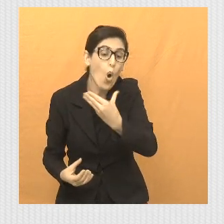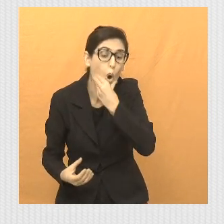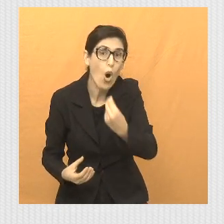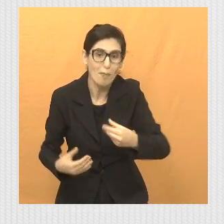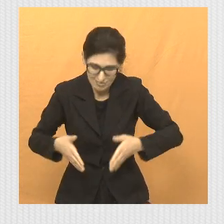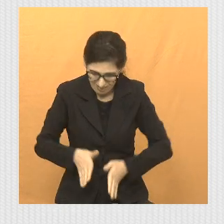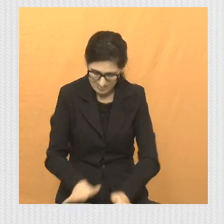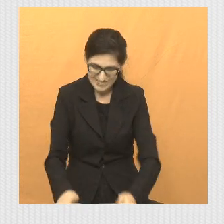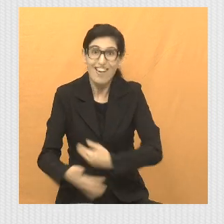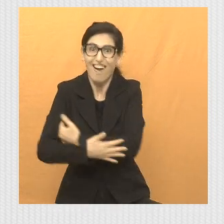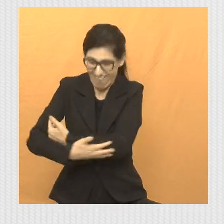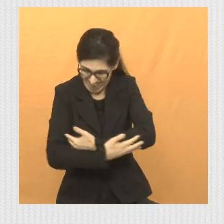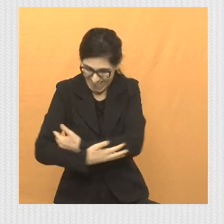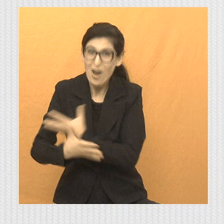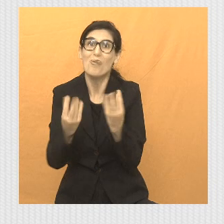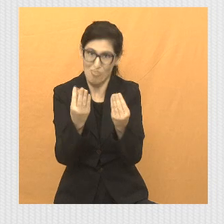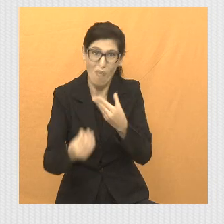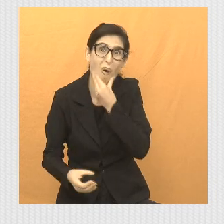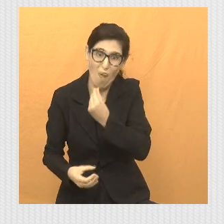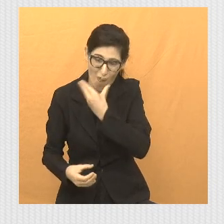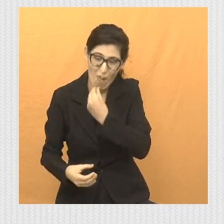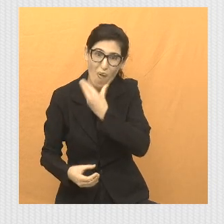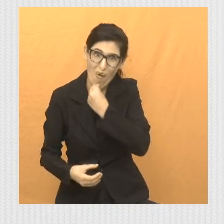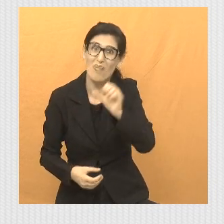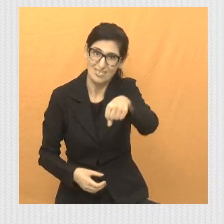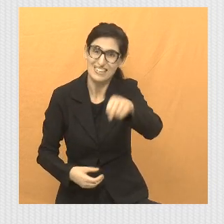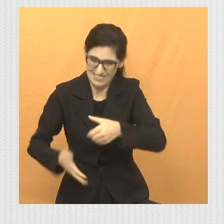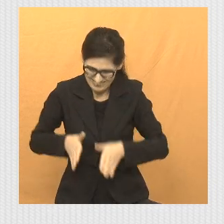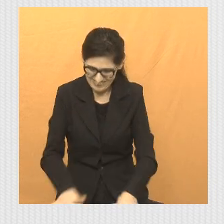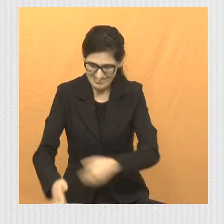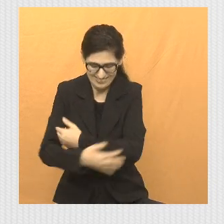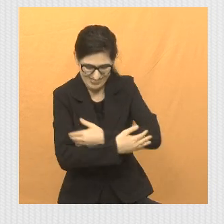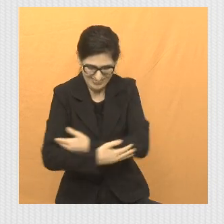E destes, a maioria dessas crianças,